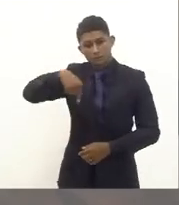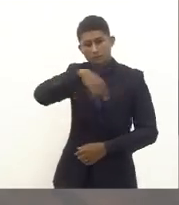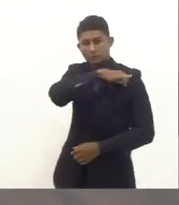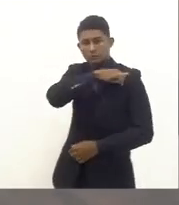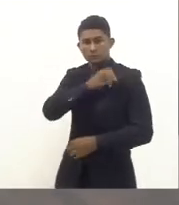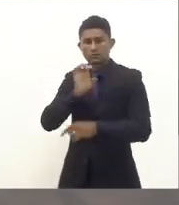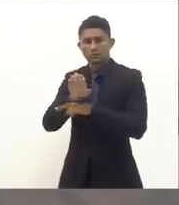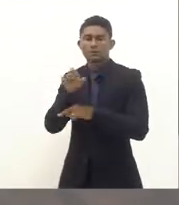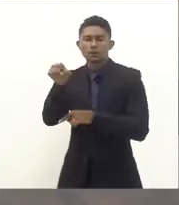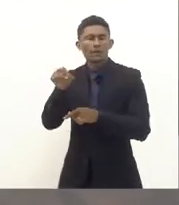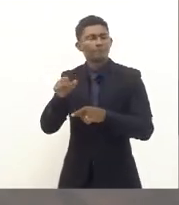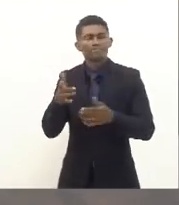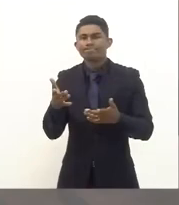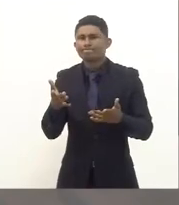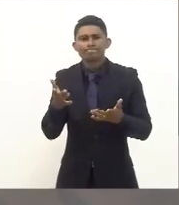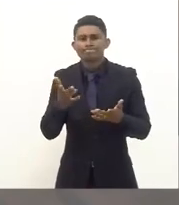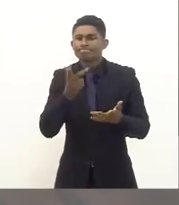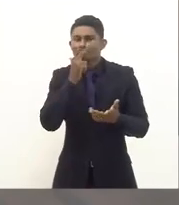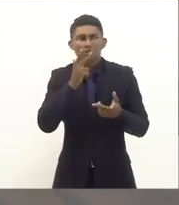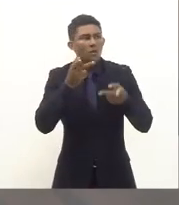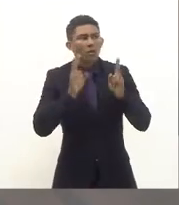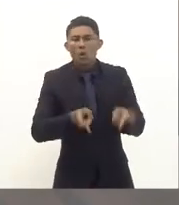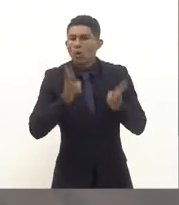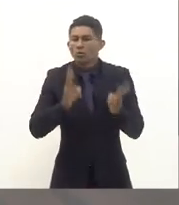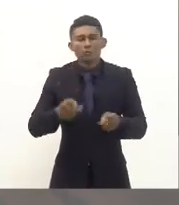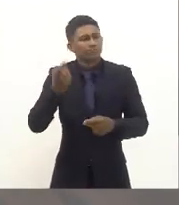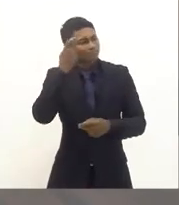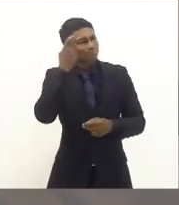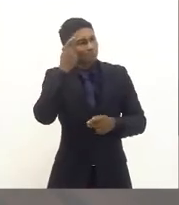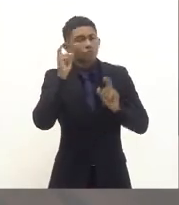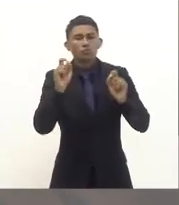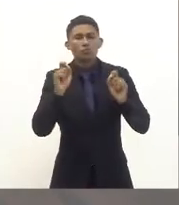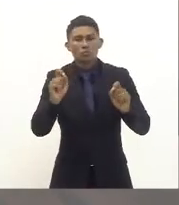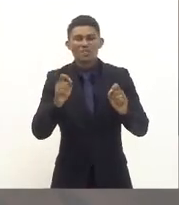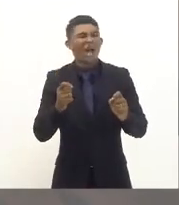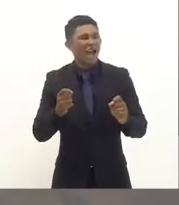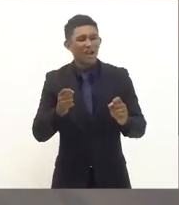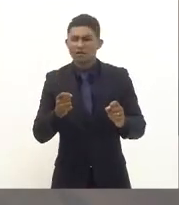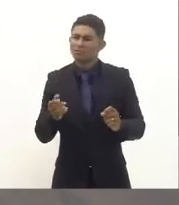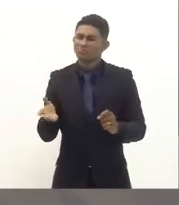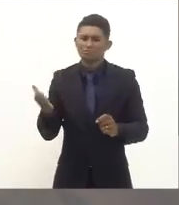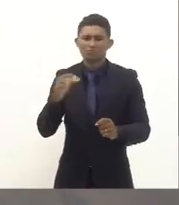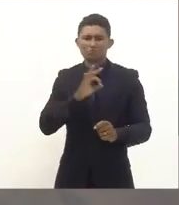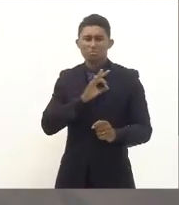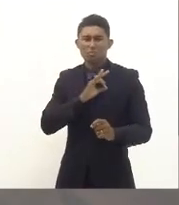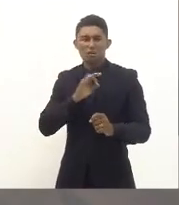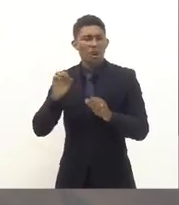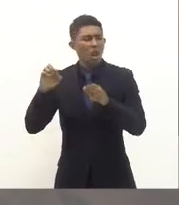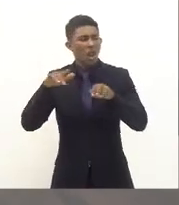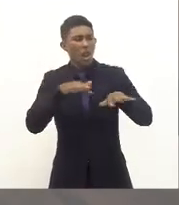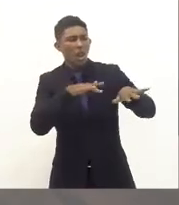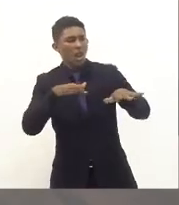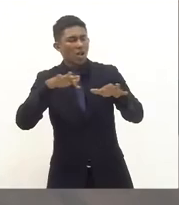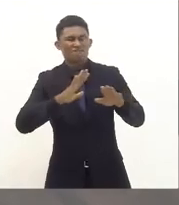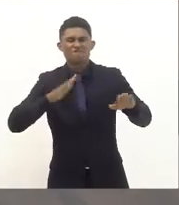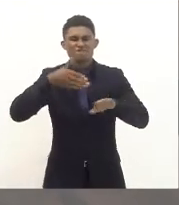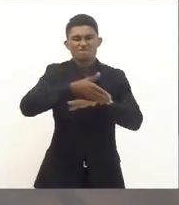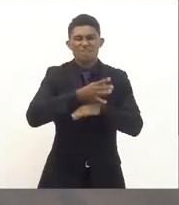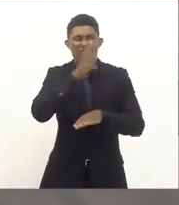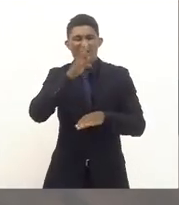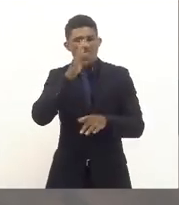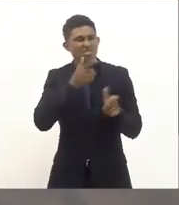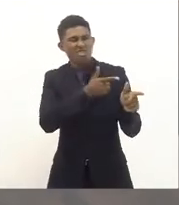Estado continua apostando na política do confronto e da ostensividade e